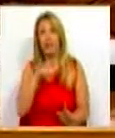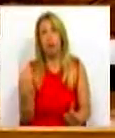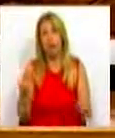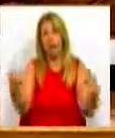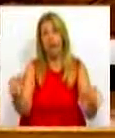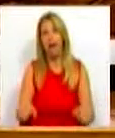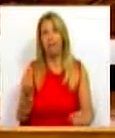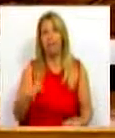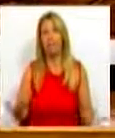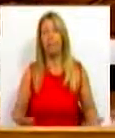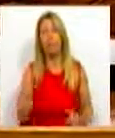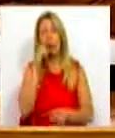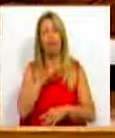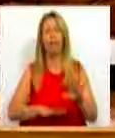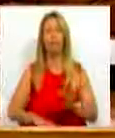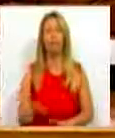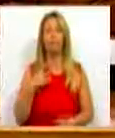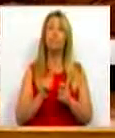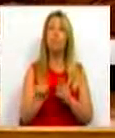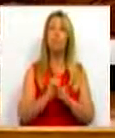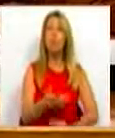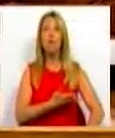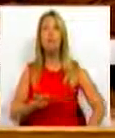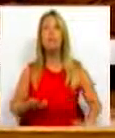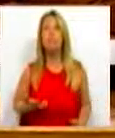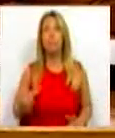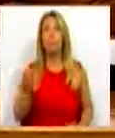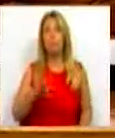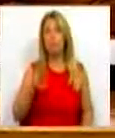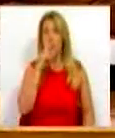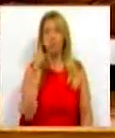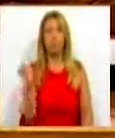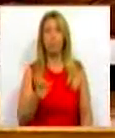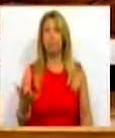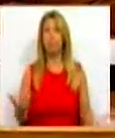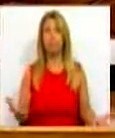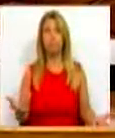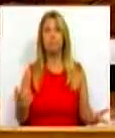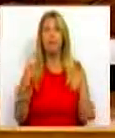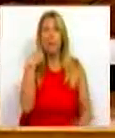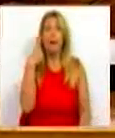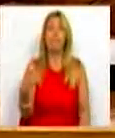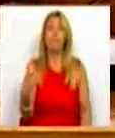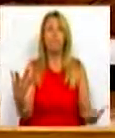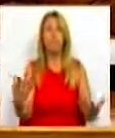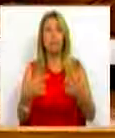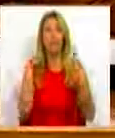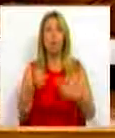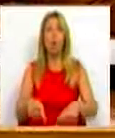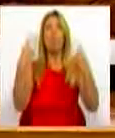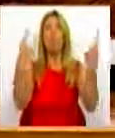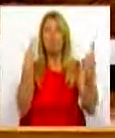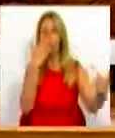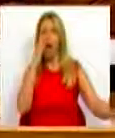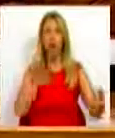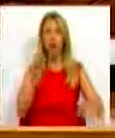subsídio de desemprego, pela sua natureza, é uma prestação particularmente vulnerável a uma percepção pública de comportamentos fraudulentos. E também